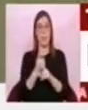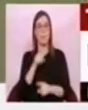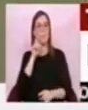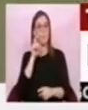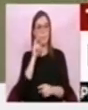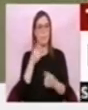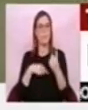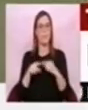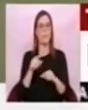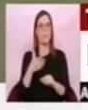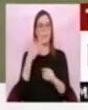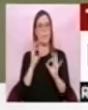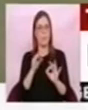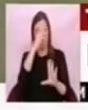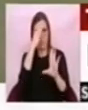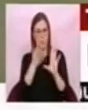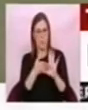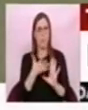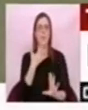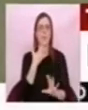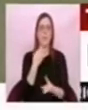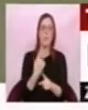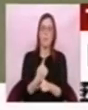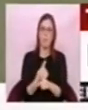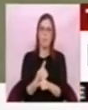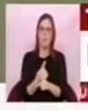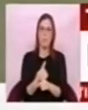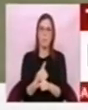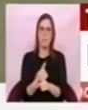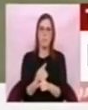acautelar, e estes primeiros costos psicológicos permitem acautelar também